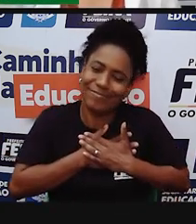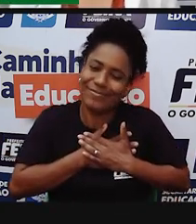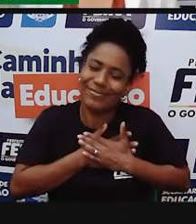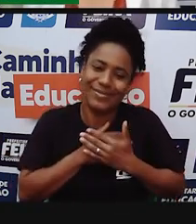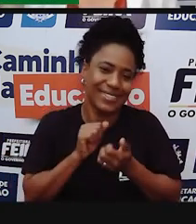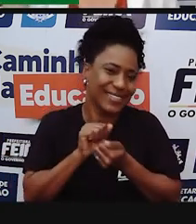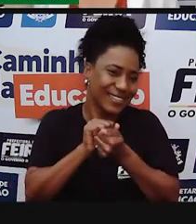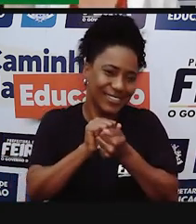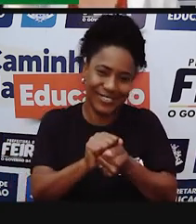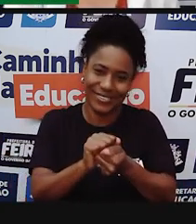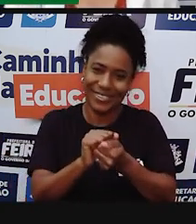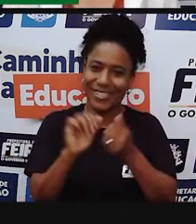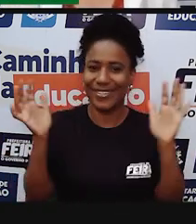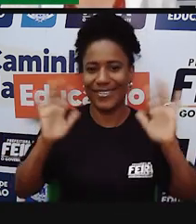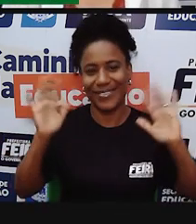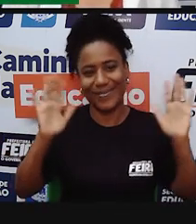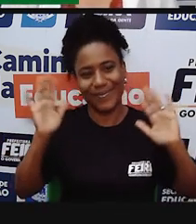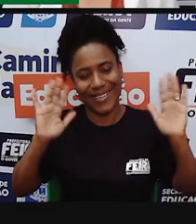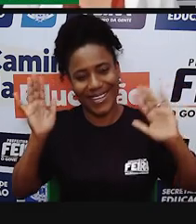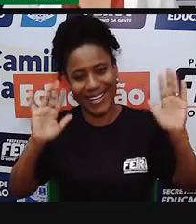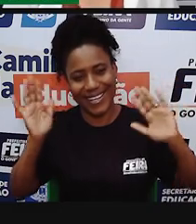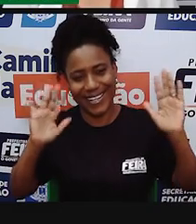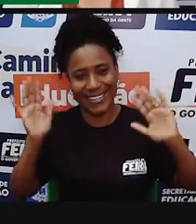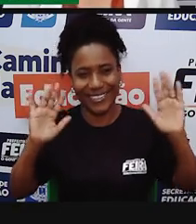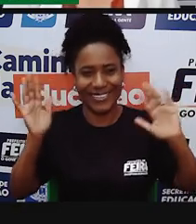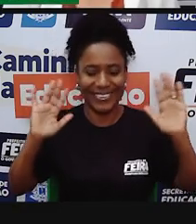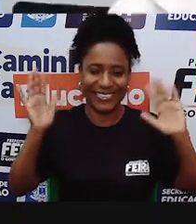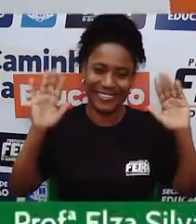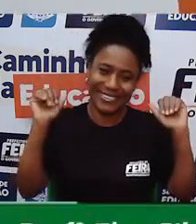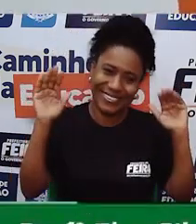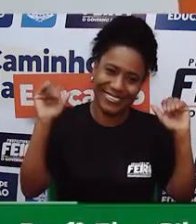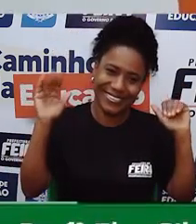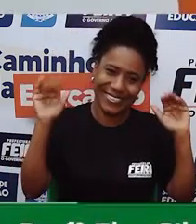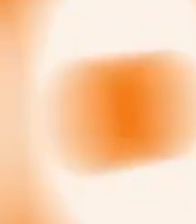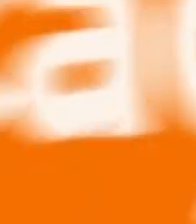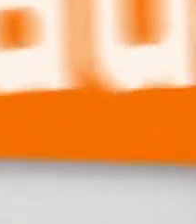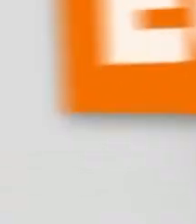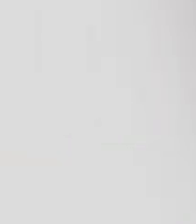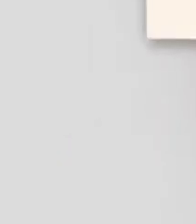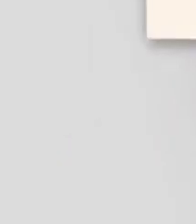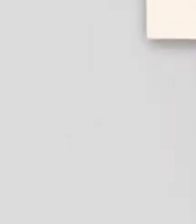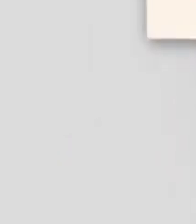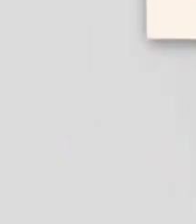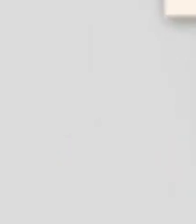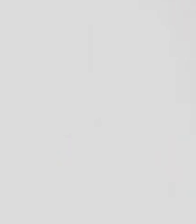vocês Bye see you next Class A E aí